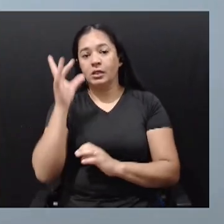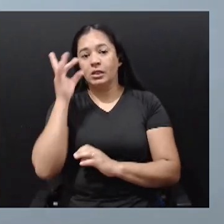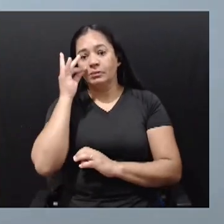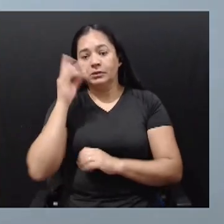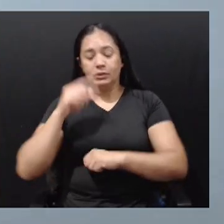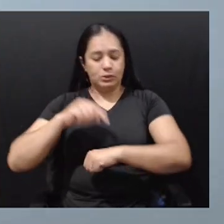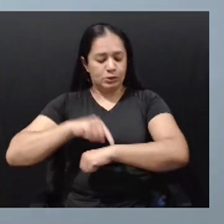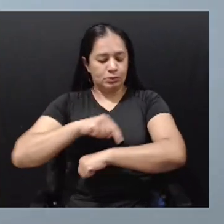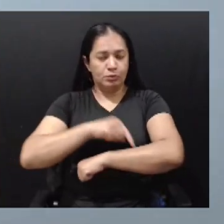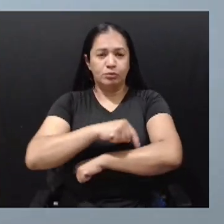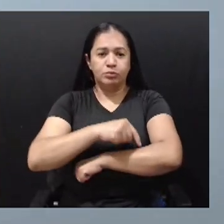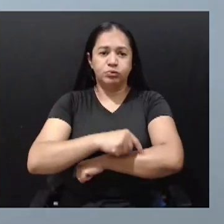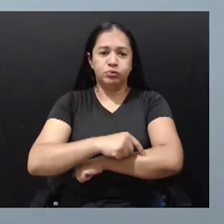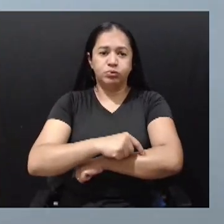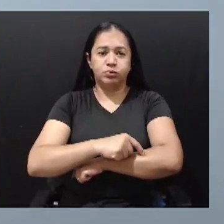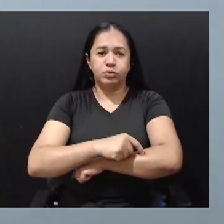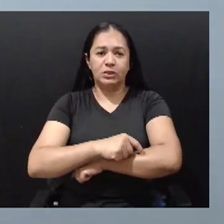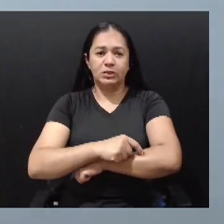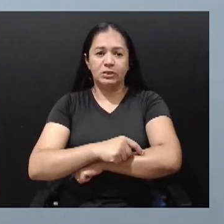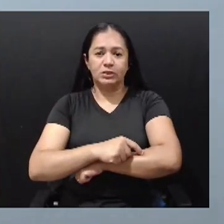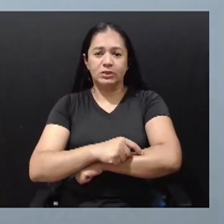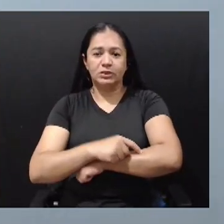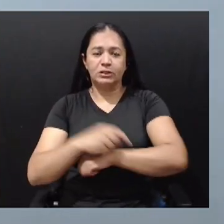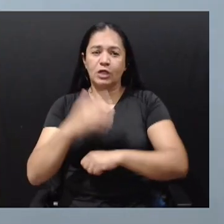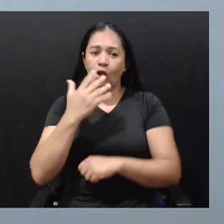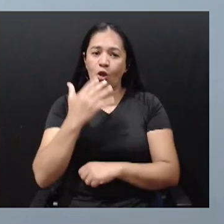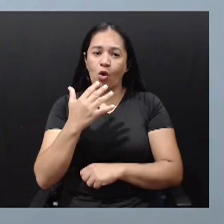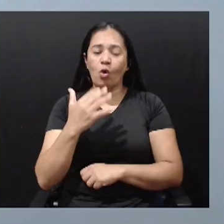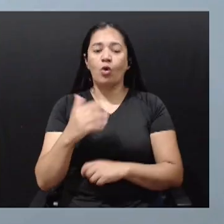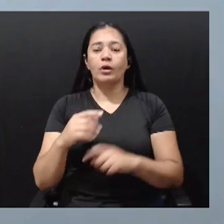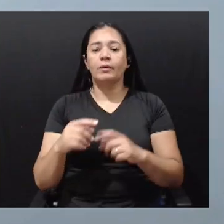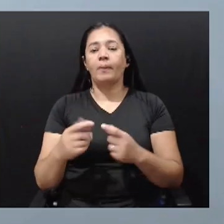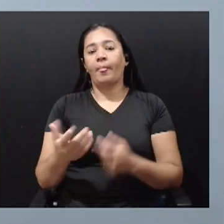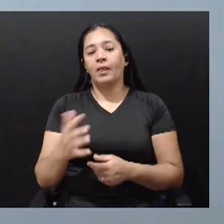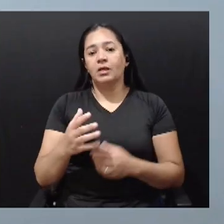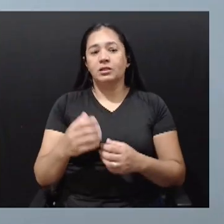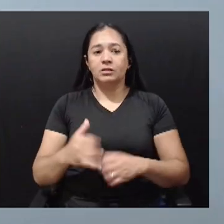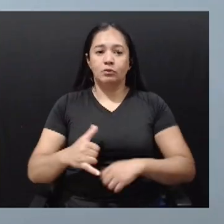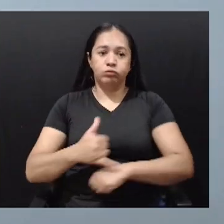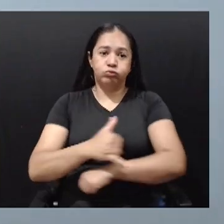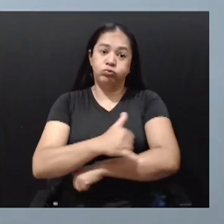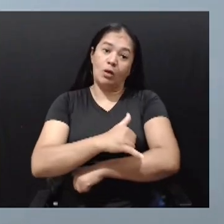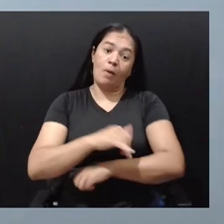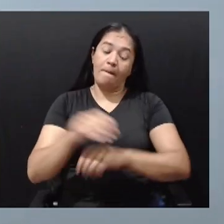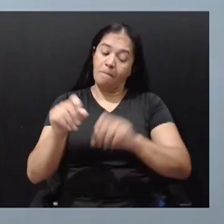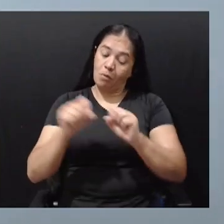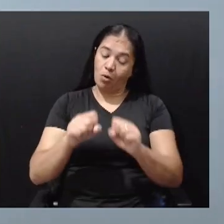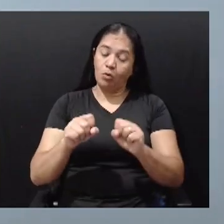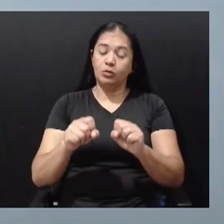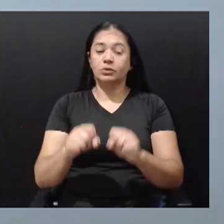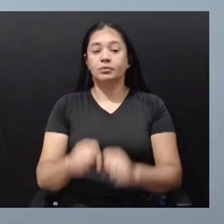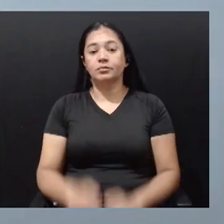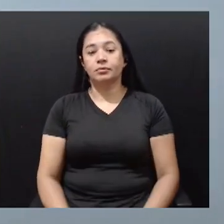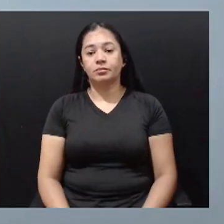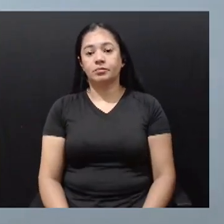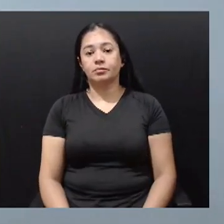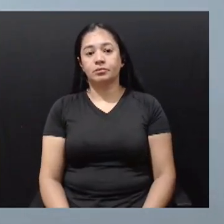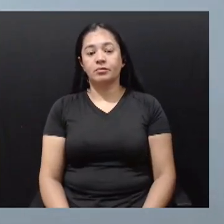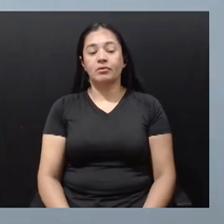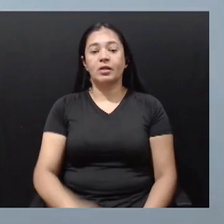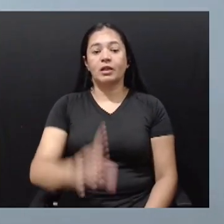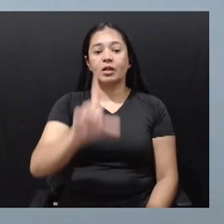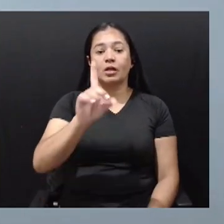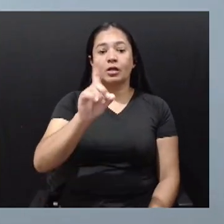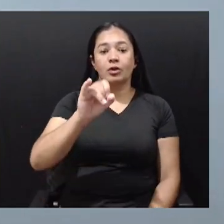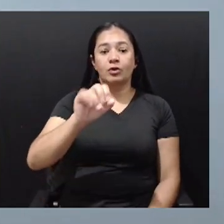São pacientes que às vezes podem reter um pouco mais de líquido, ganhar peso. No DIU de progesterona, a gente pode ter